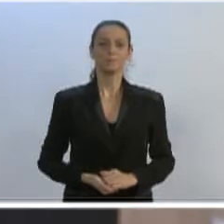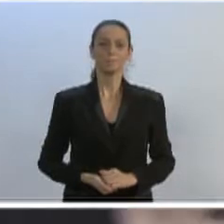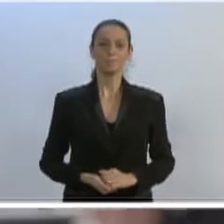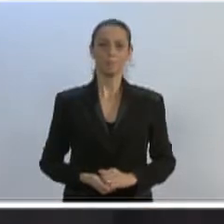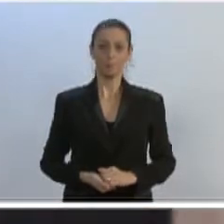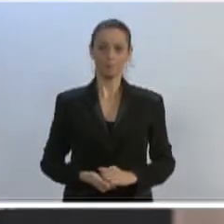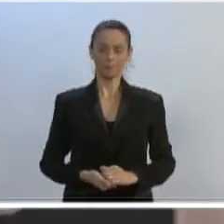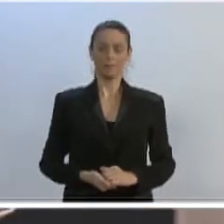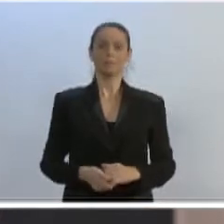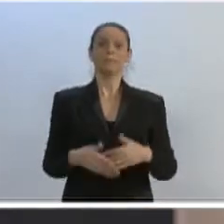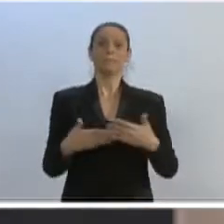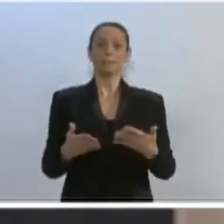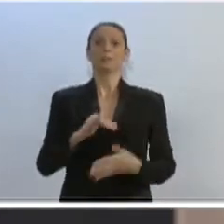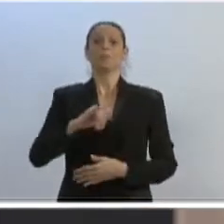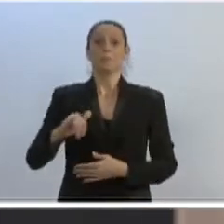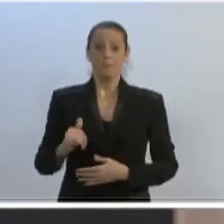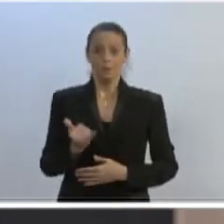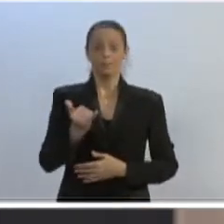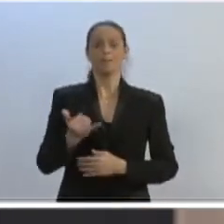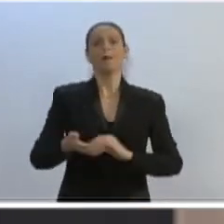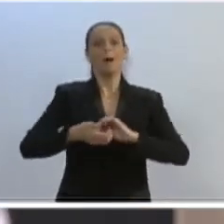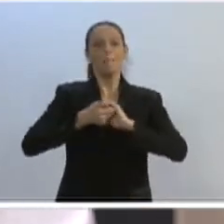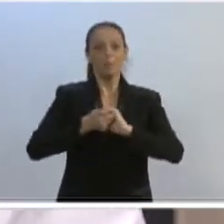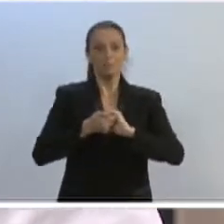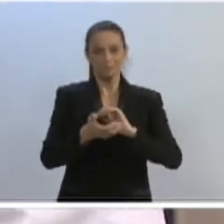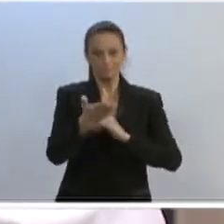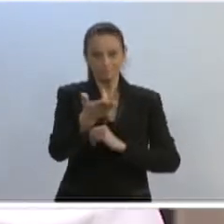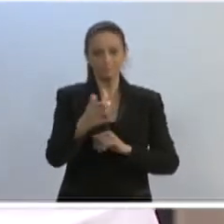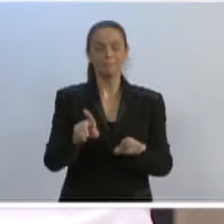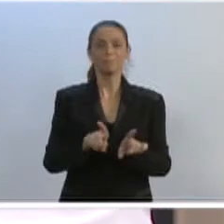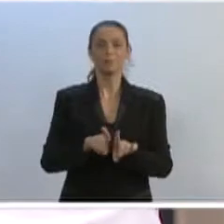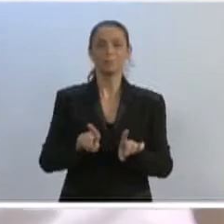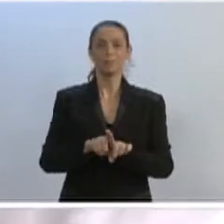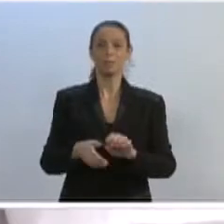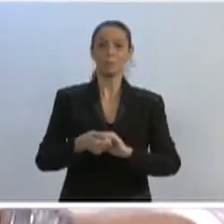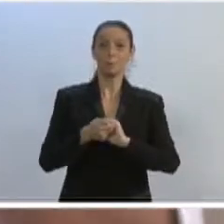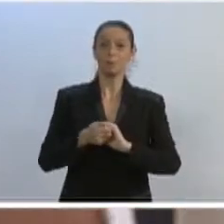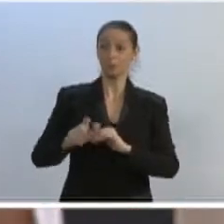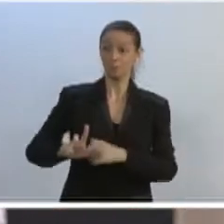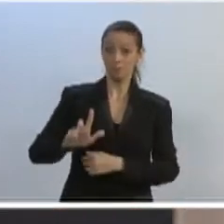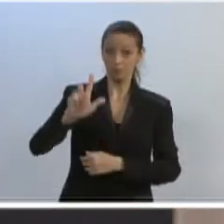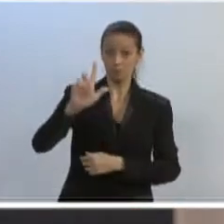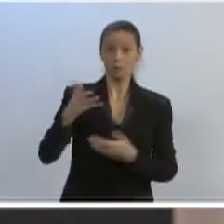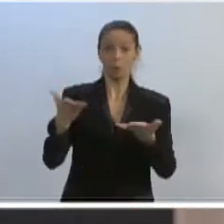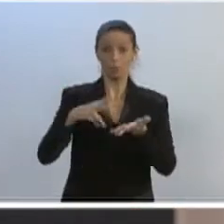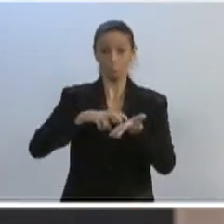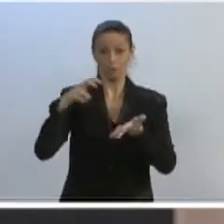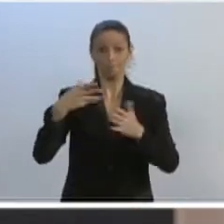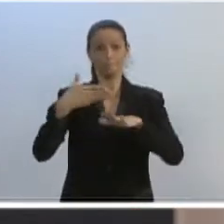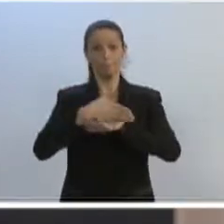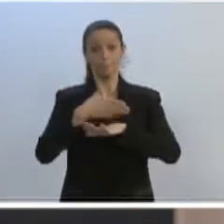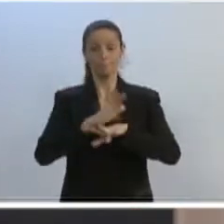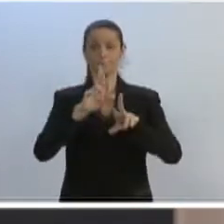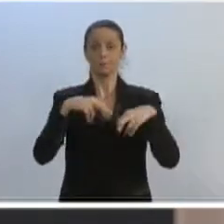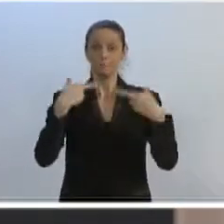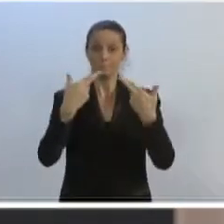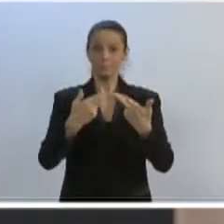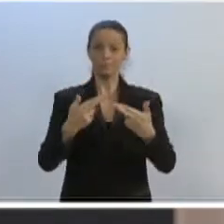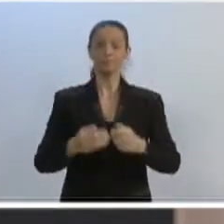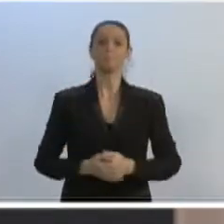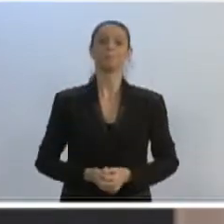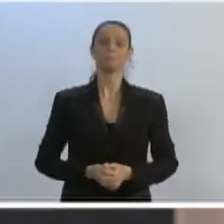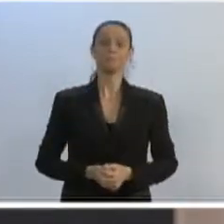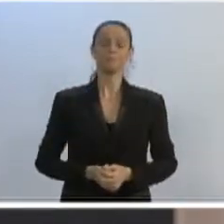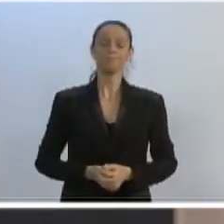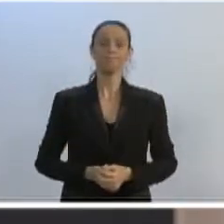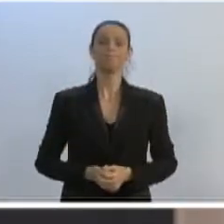aproveitando já quero parabenizar vossa excelência também parabenizar o réu denilson que esteve lá hoje e amanhã aaa a